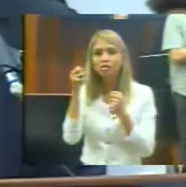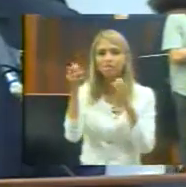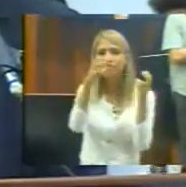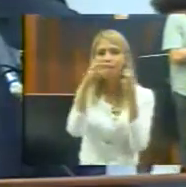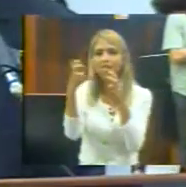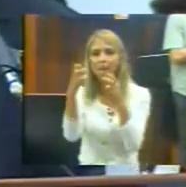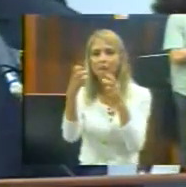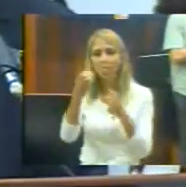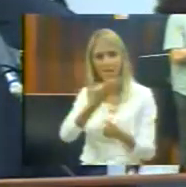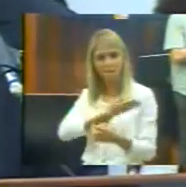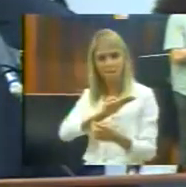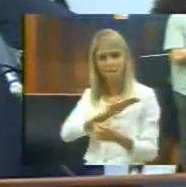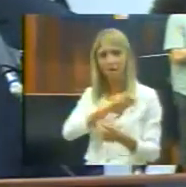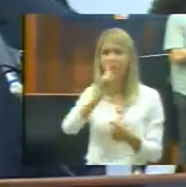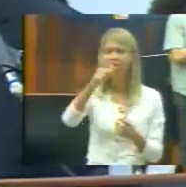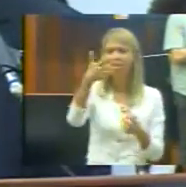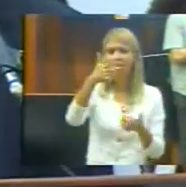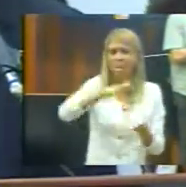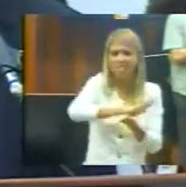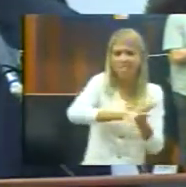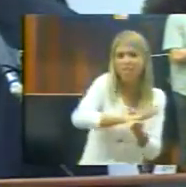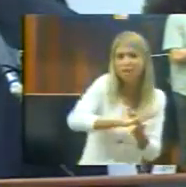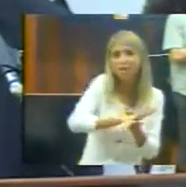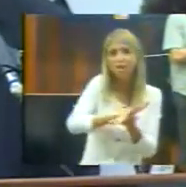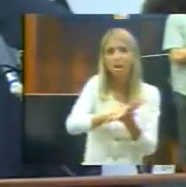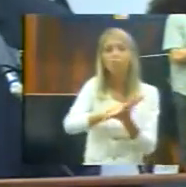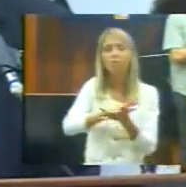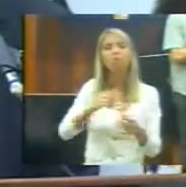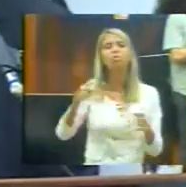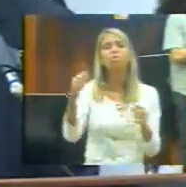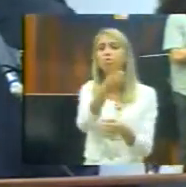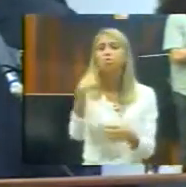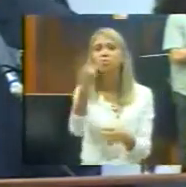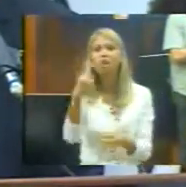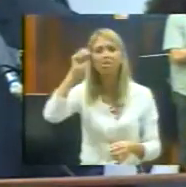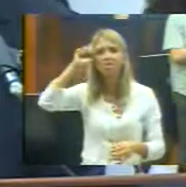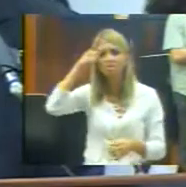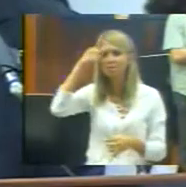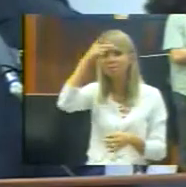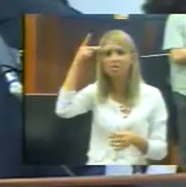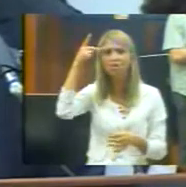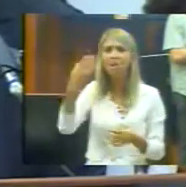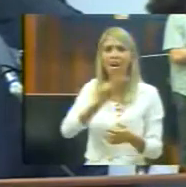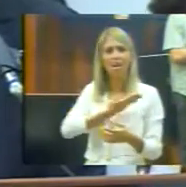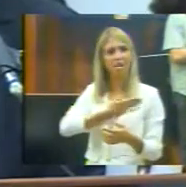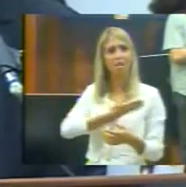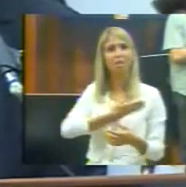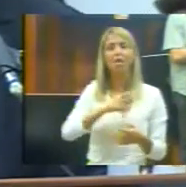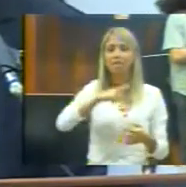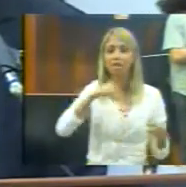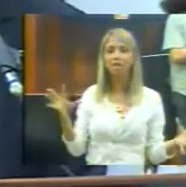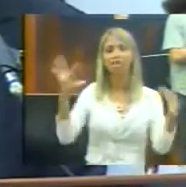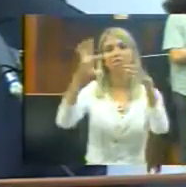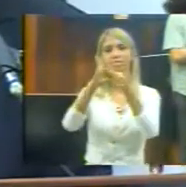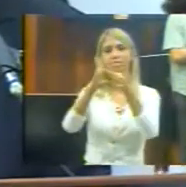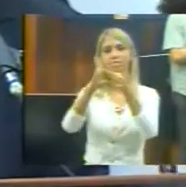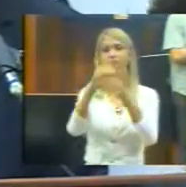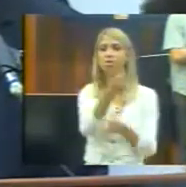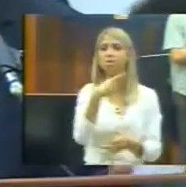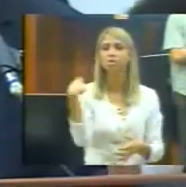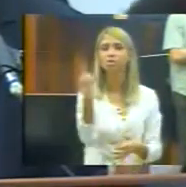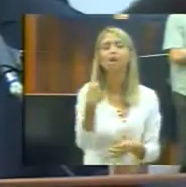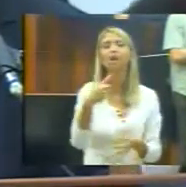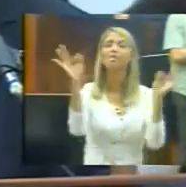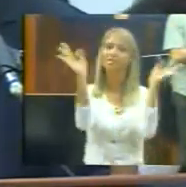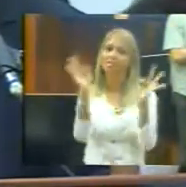vão ser racistas ou preconceituosos. Todos os negros são meus irmãos e as mulheres também, os pobres e os ricos. Nós temos que nos unir. Todos nós somos